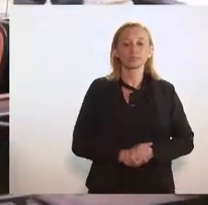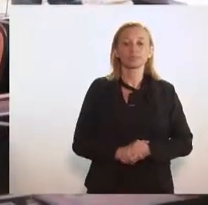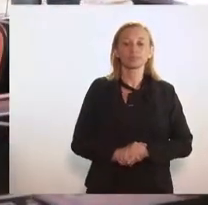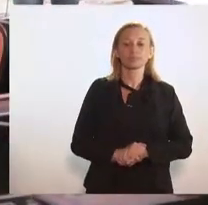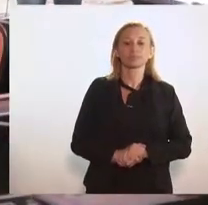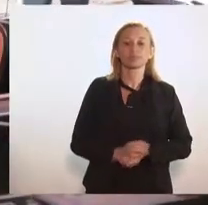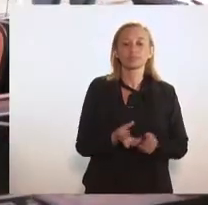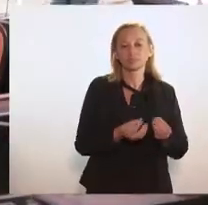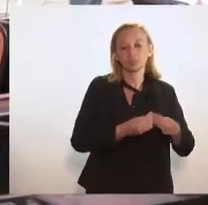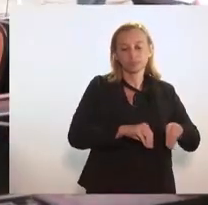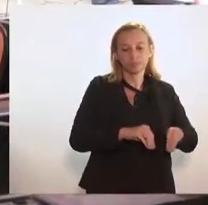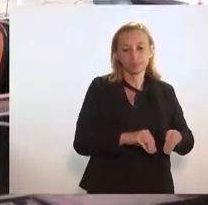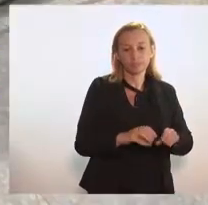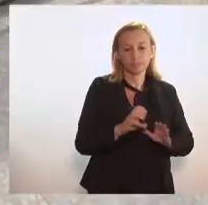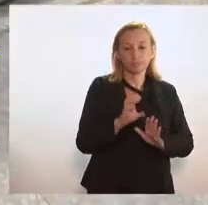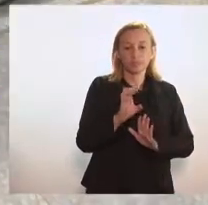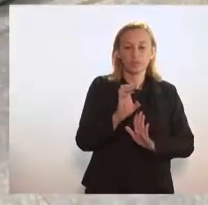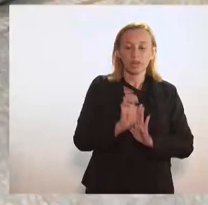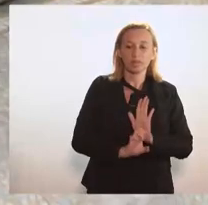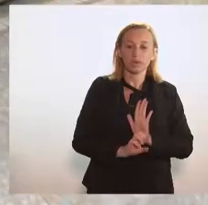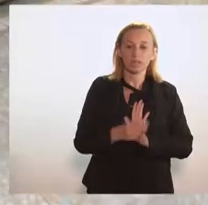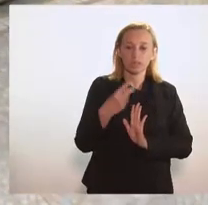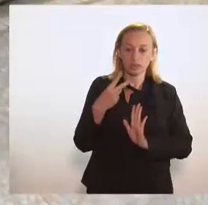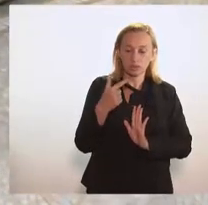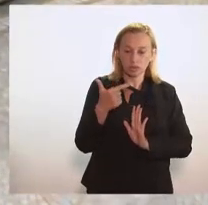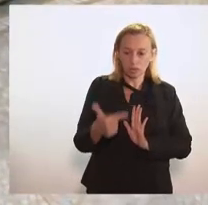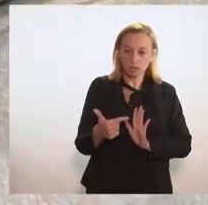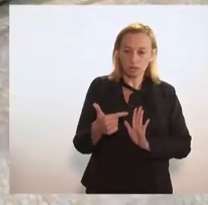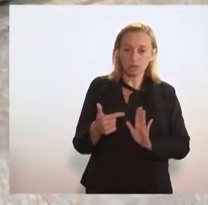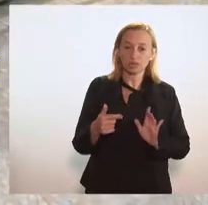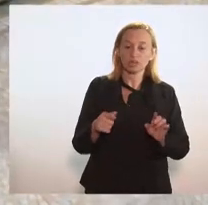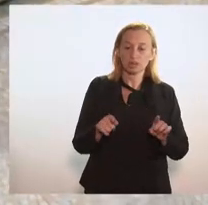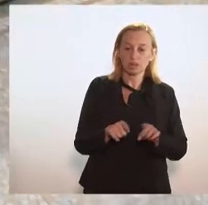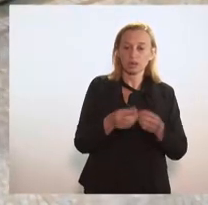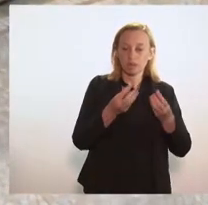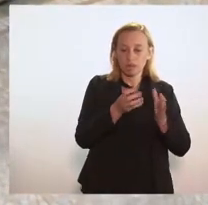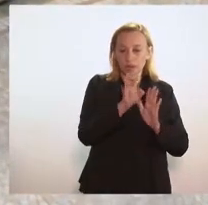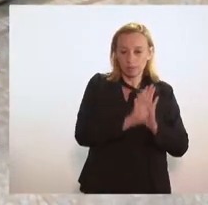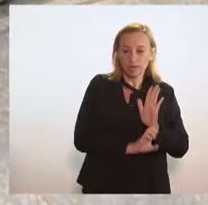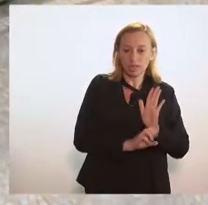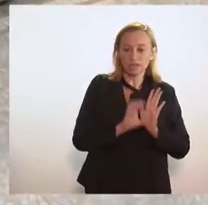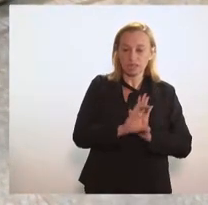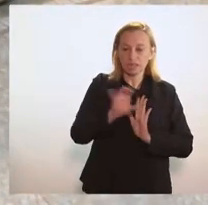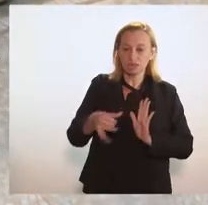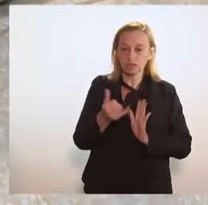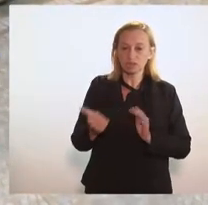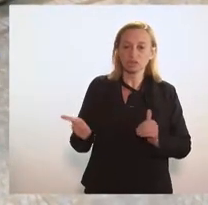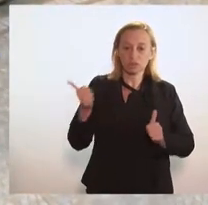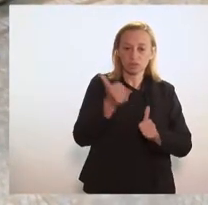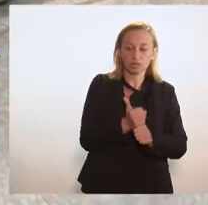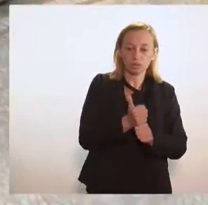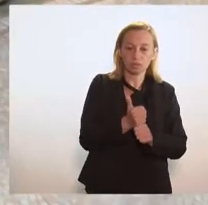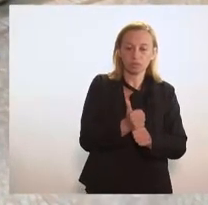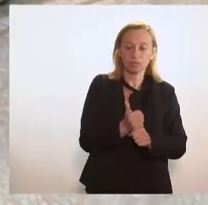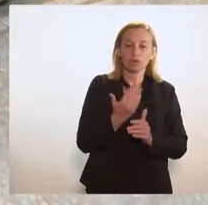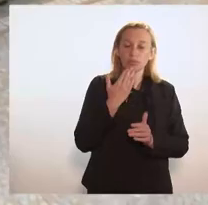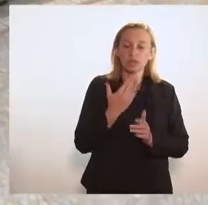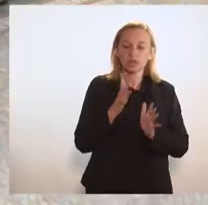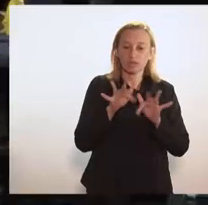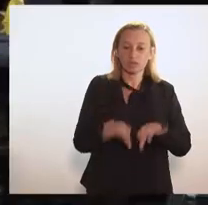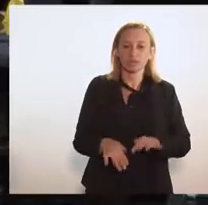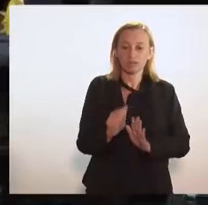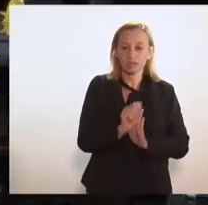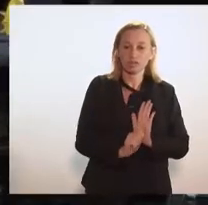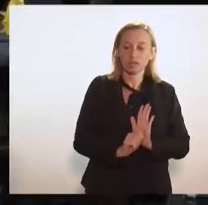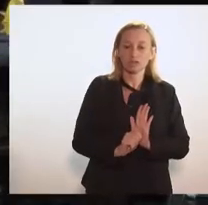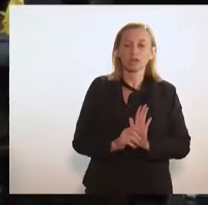pela prejudicar habilidade a emenda dois pela Emenda da ccj contrário à emenda um concluindo o substitutivo que não forma finalizada